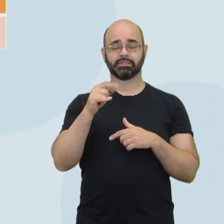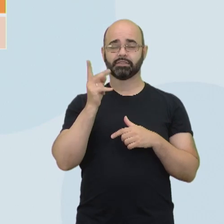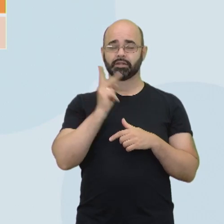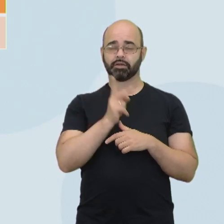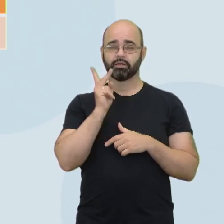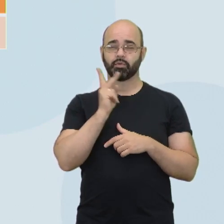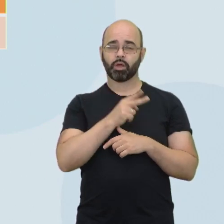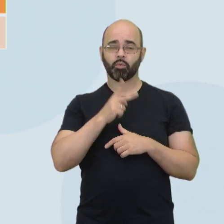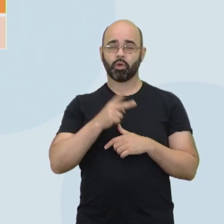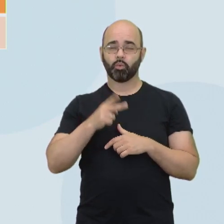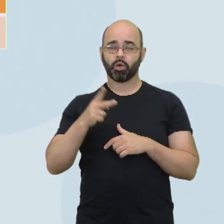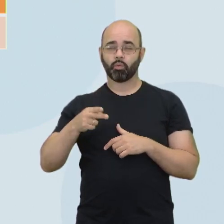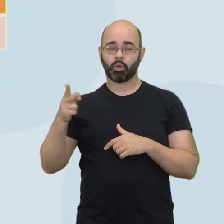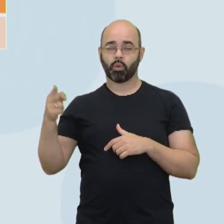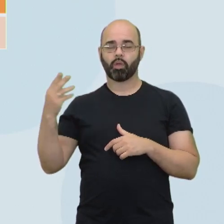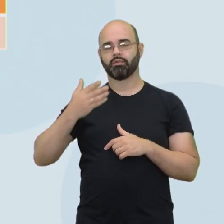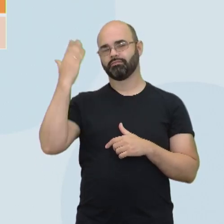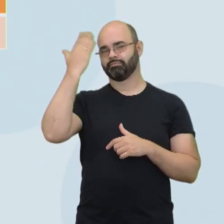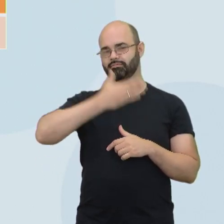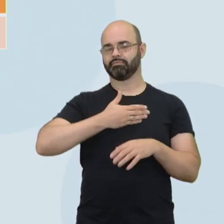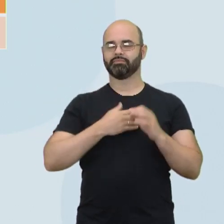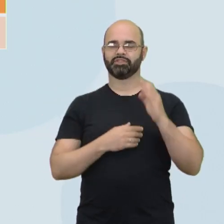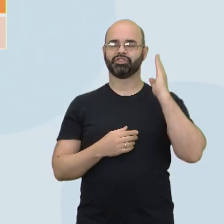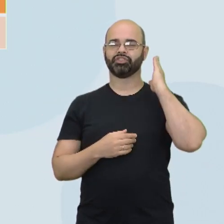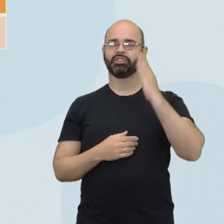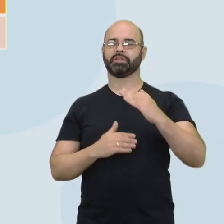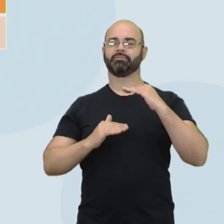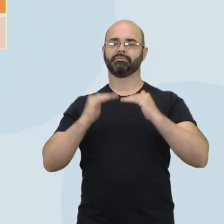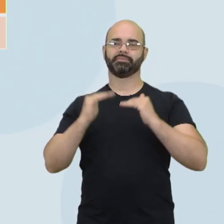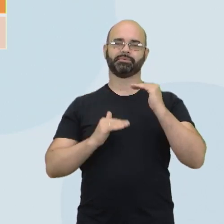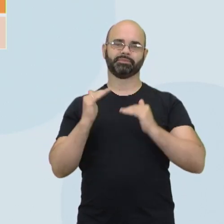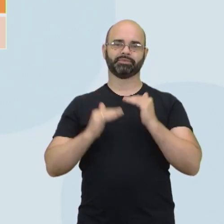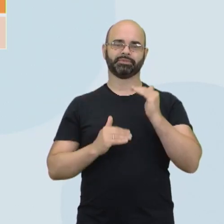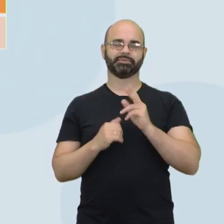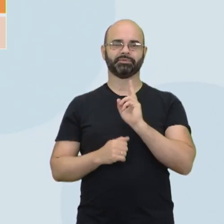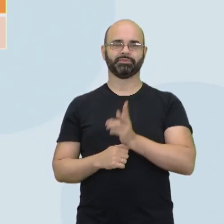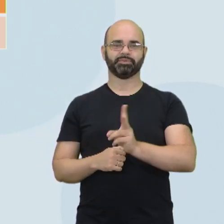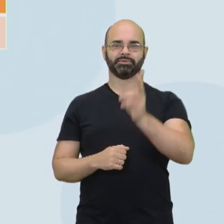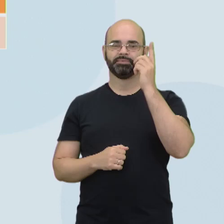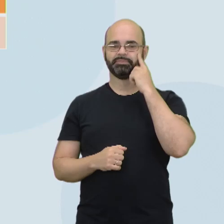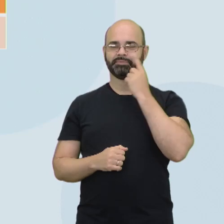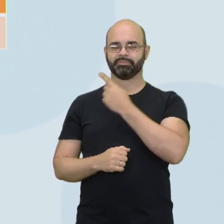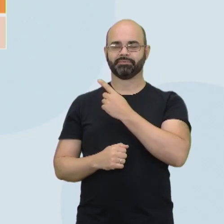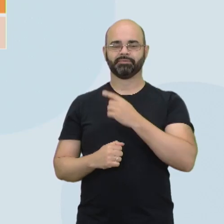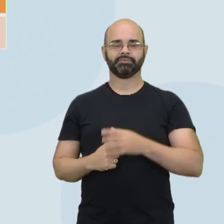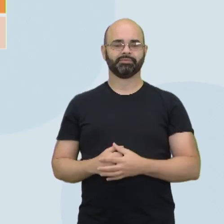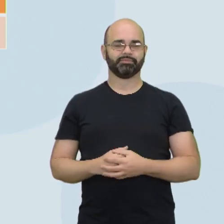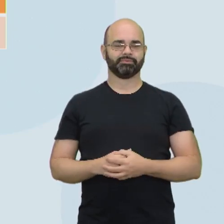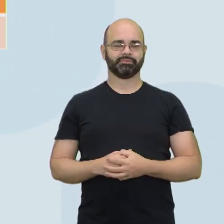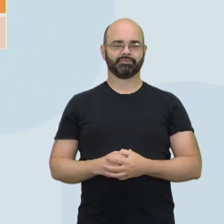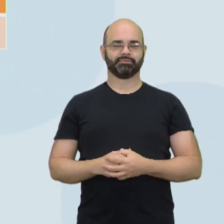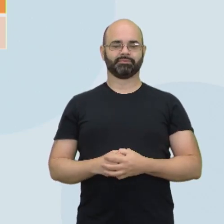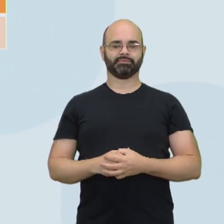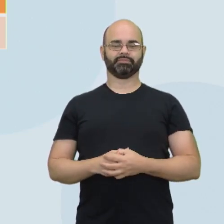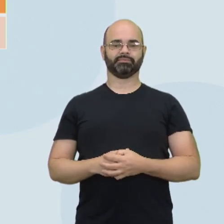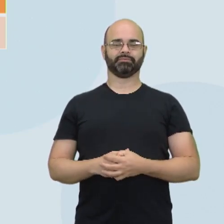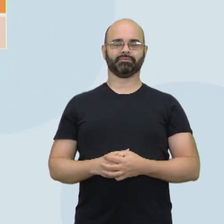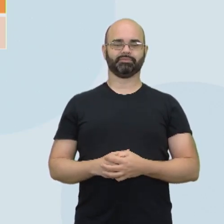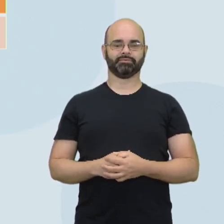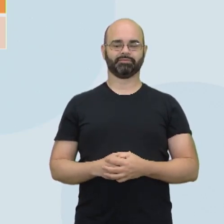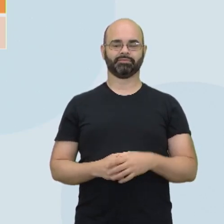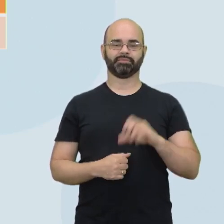então a gente pode provar aí que é diretamente proporcional e tem uma constante. Então, vamos observar aqui, ó, olha o exercício. Se você